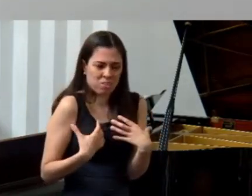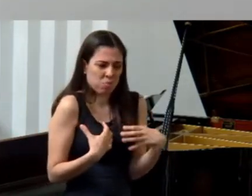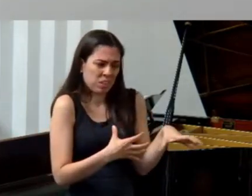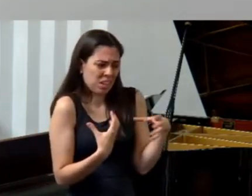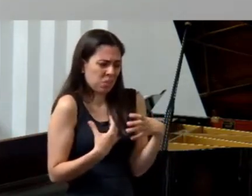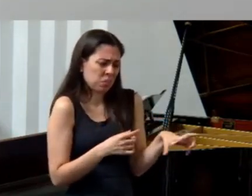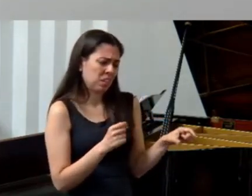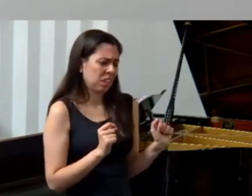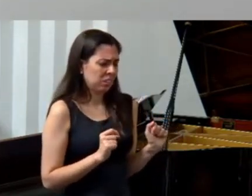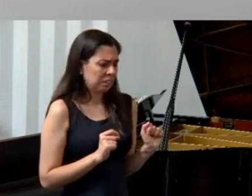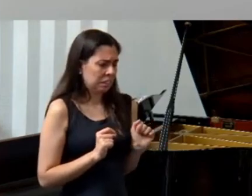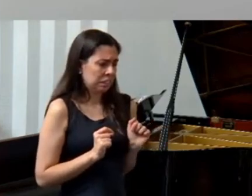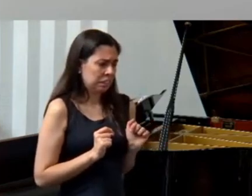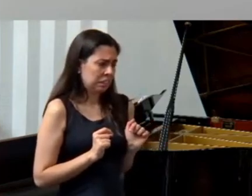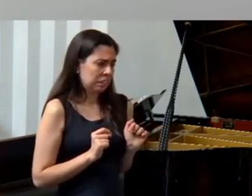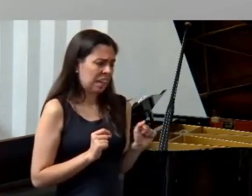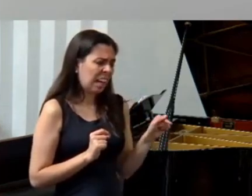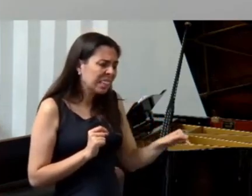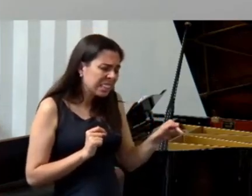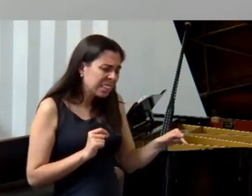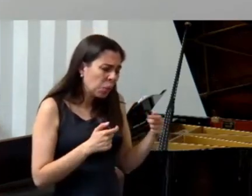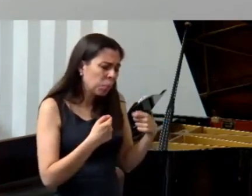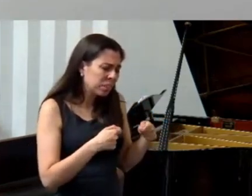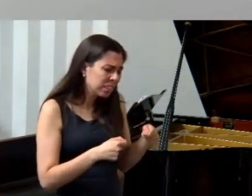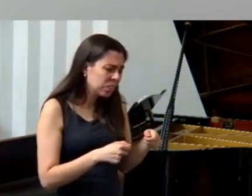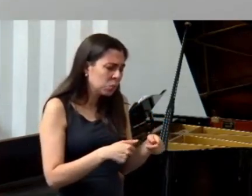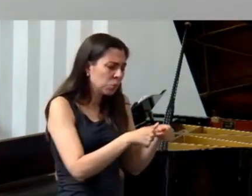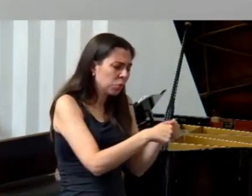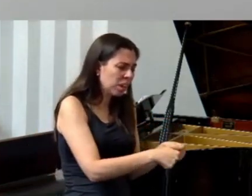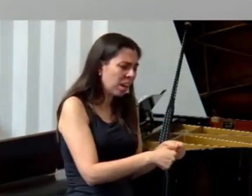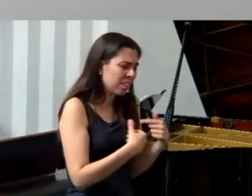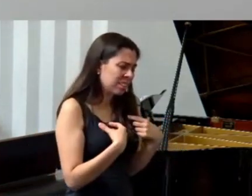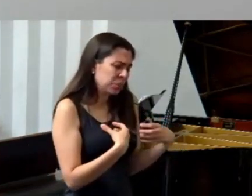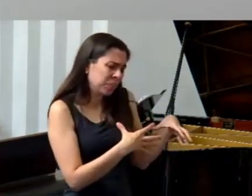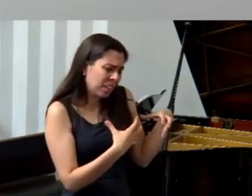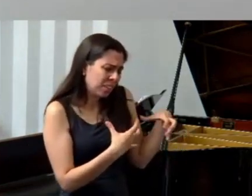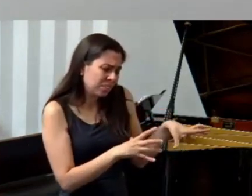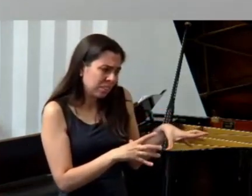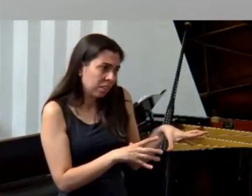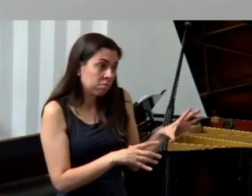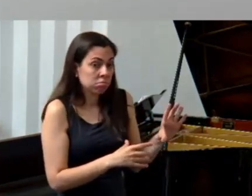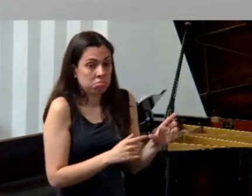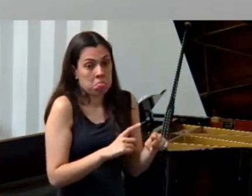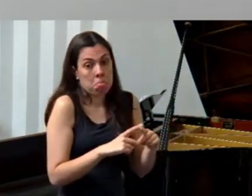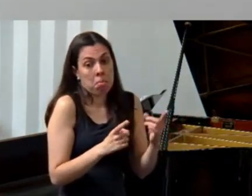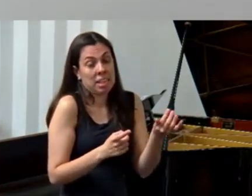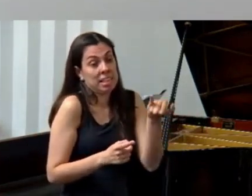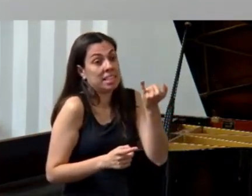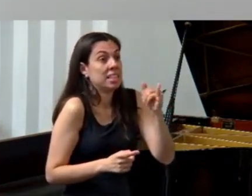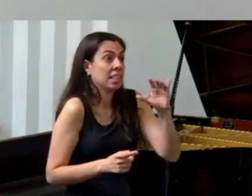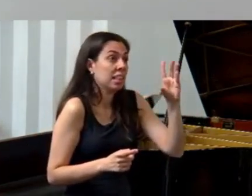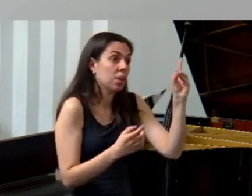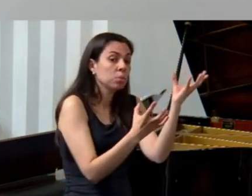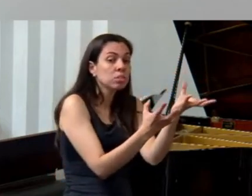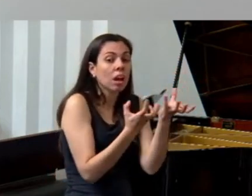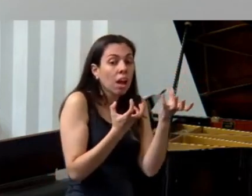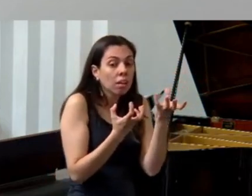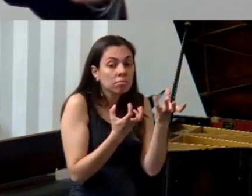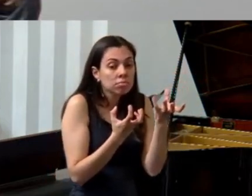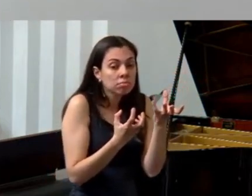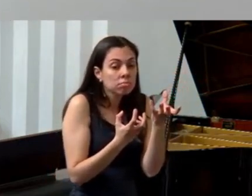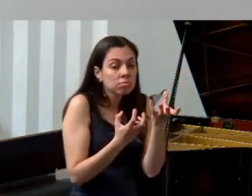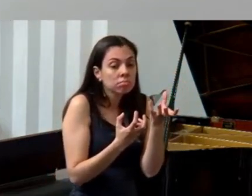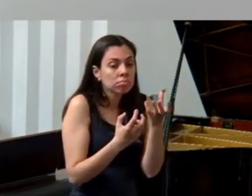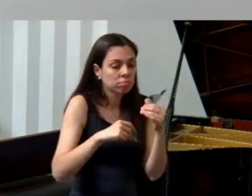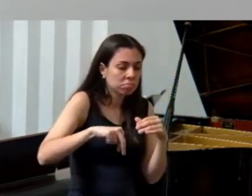Vemos, por exemplo, em Lucas capítulo 22, Jesus onisciente, sendo Deus, conhece o fim desde o